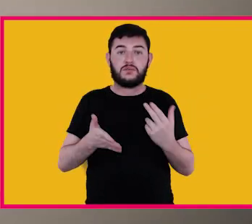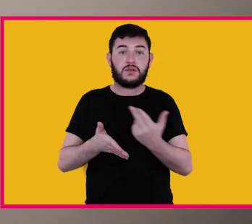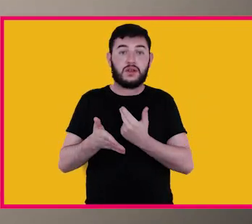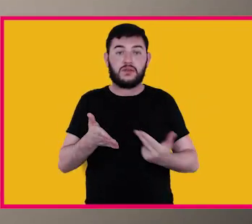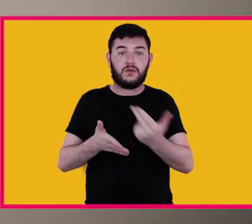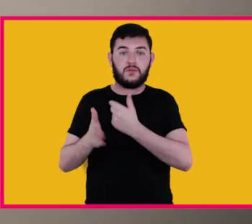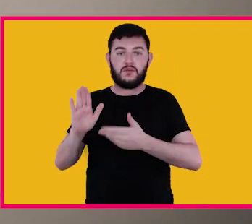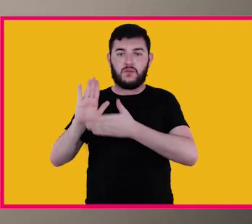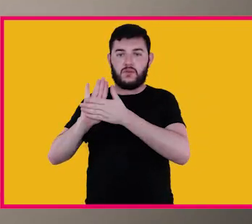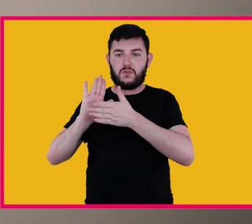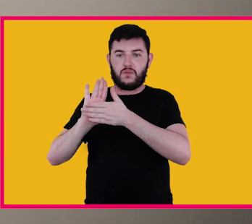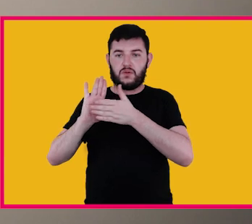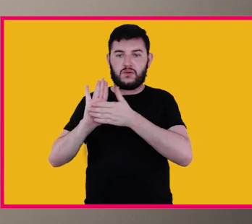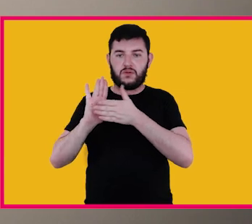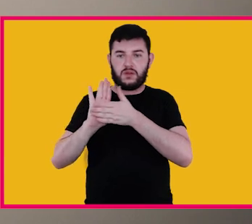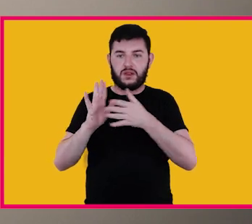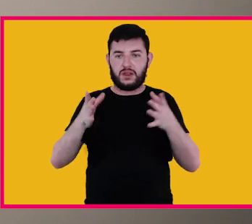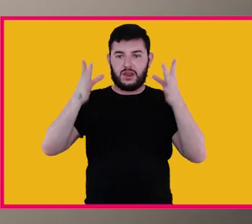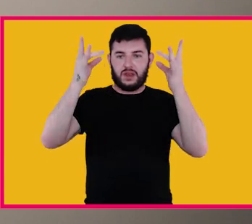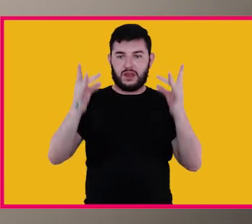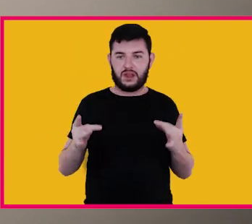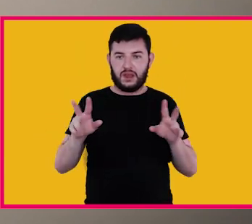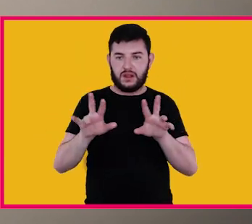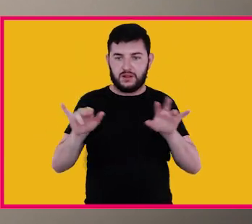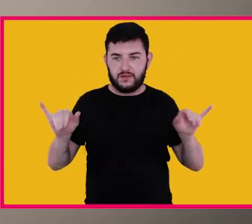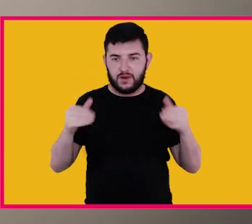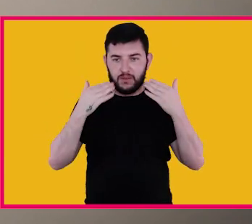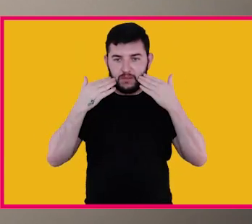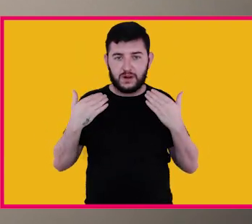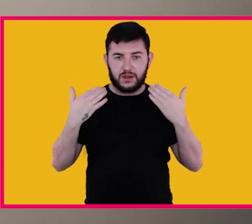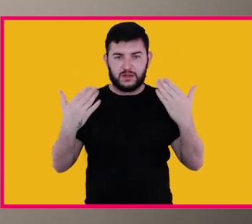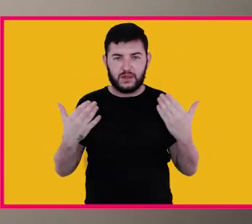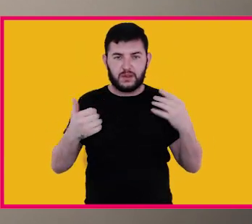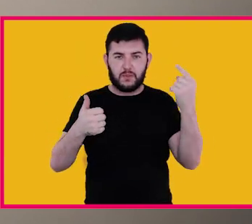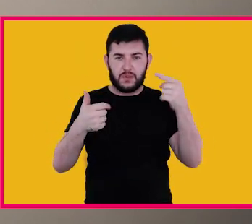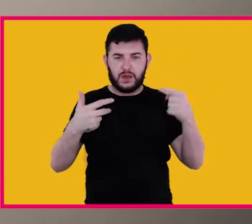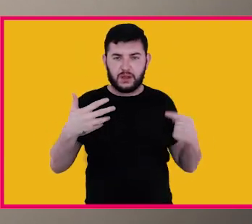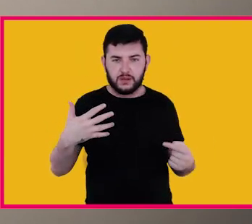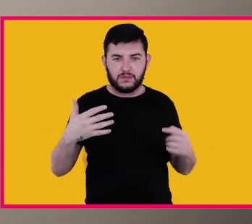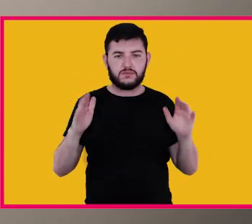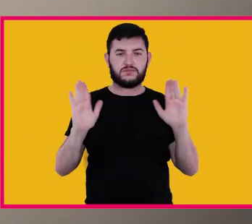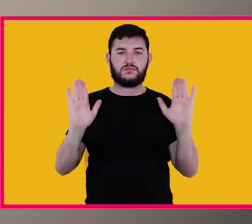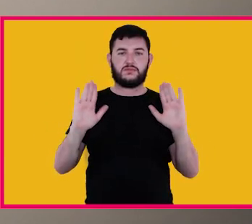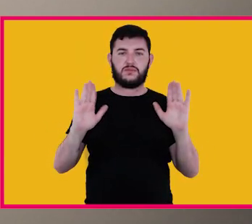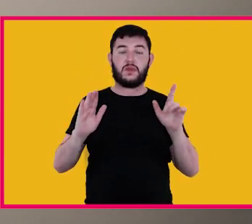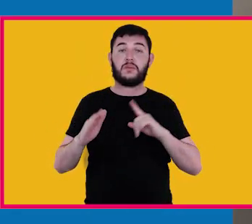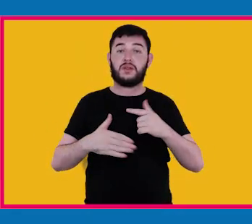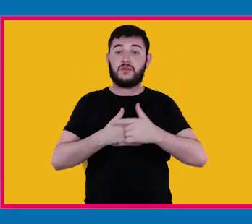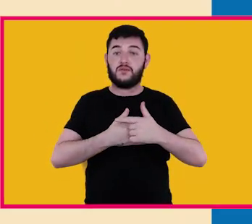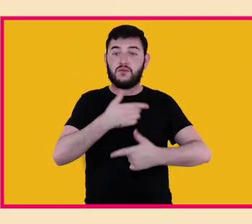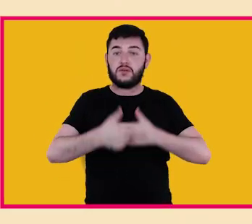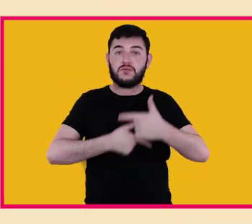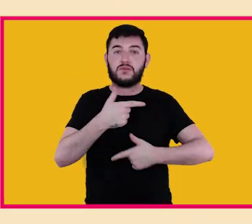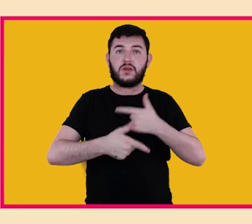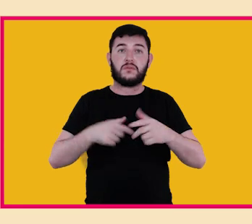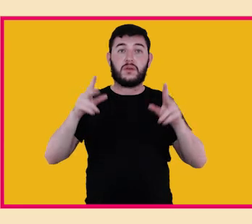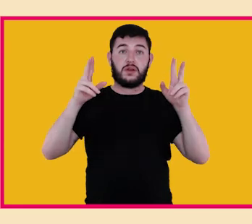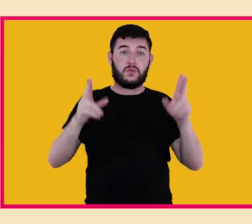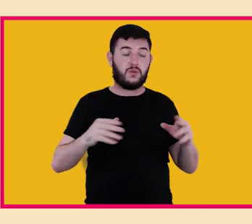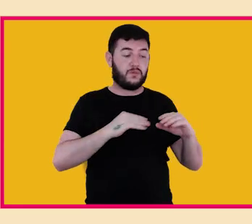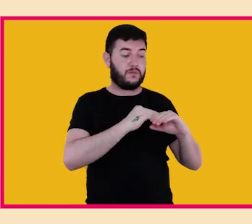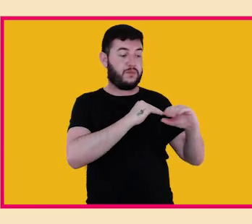Não detalharemos aqui nessa apresentação cada um dos itens, mas eles foram divididos em funções como